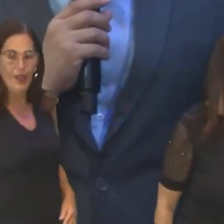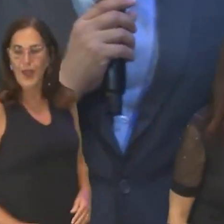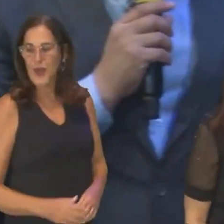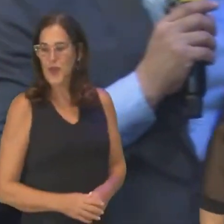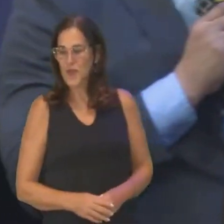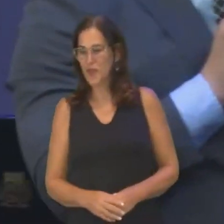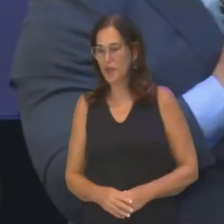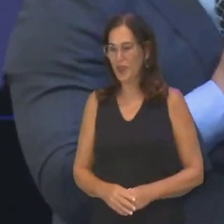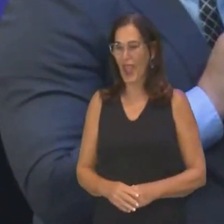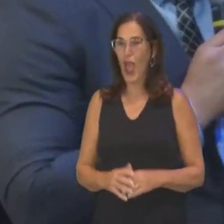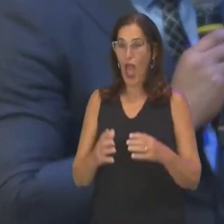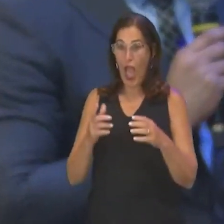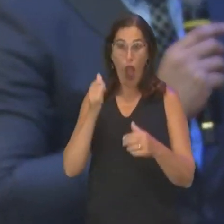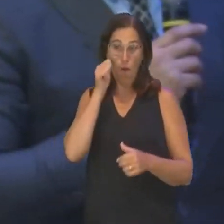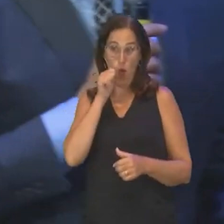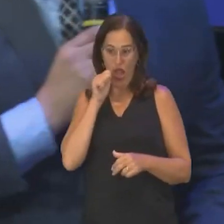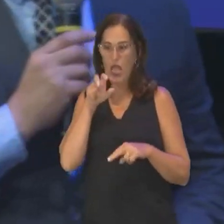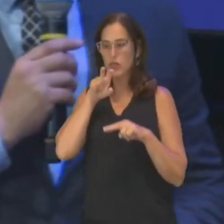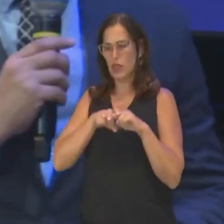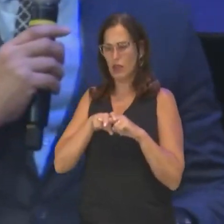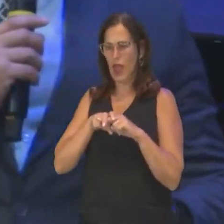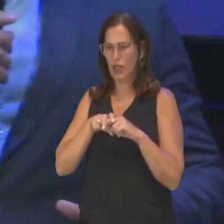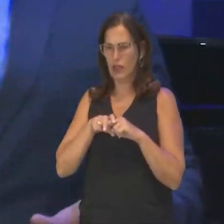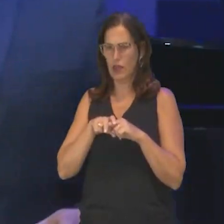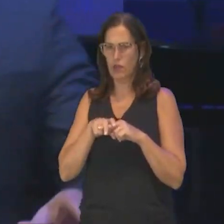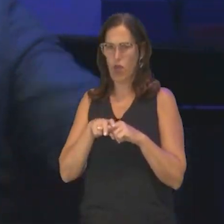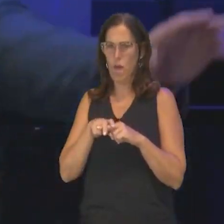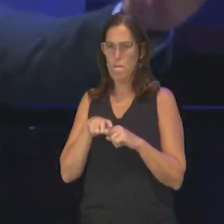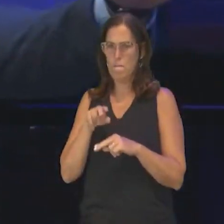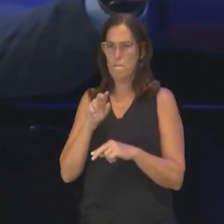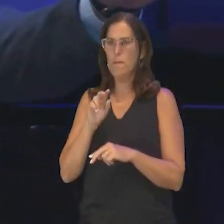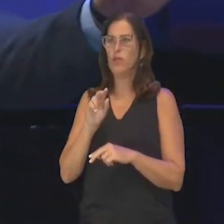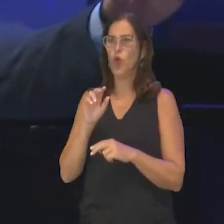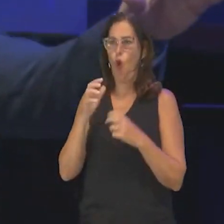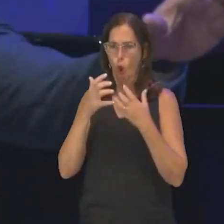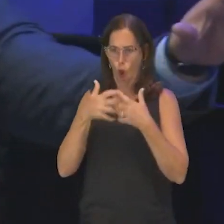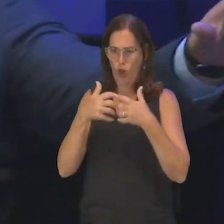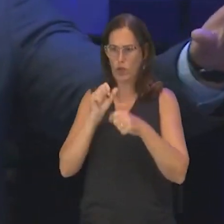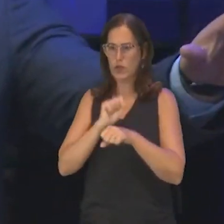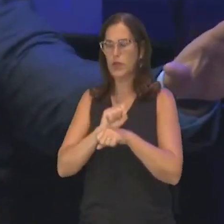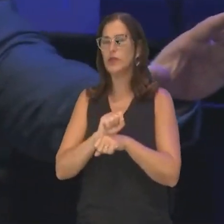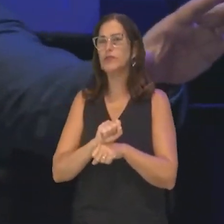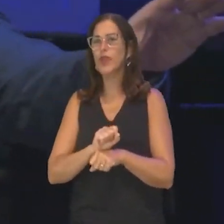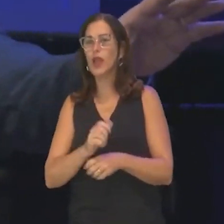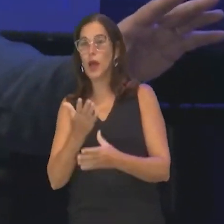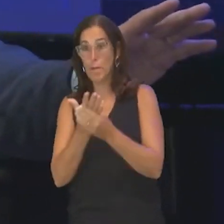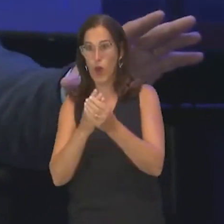E aquela mulher sentada, ela estendia a sua mão.